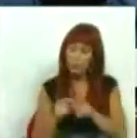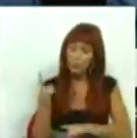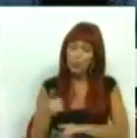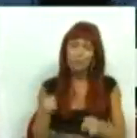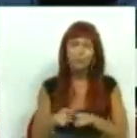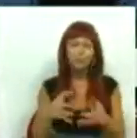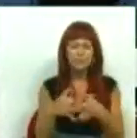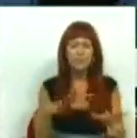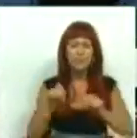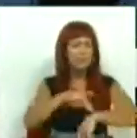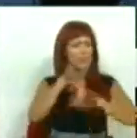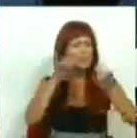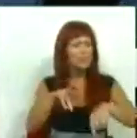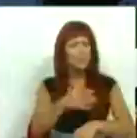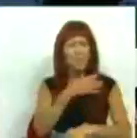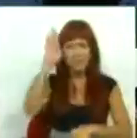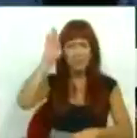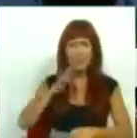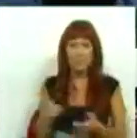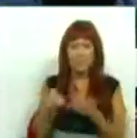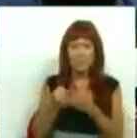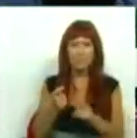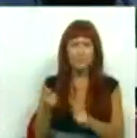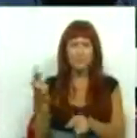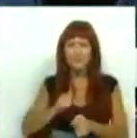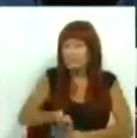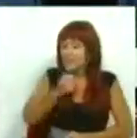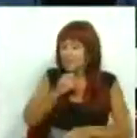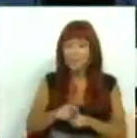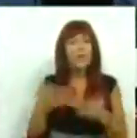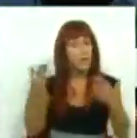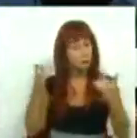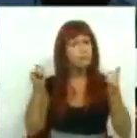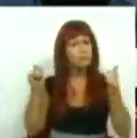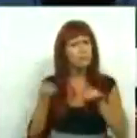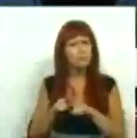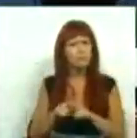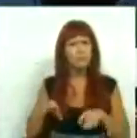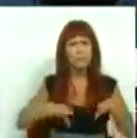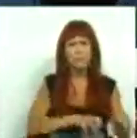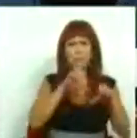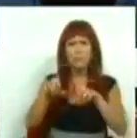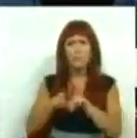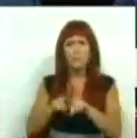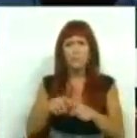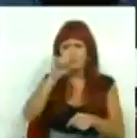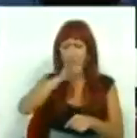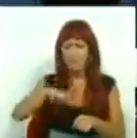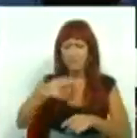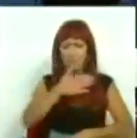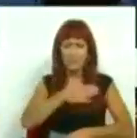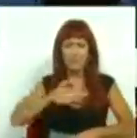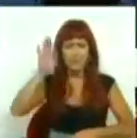para a reestruturação dos hospitais militares, que suportou a recente tomada de decisão, que saudamos naturalmente, quanto à localização do campus de saúde